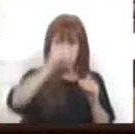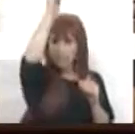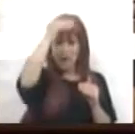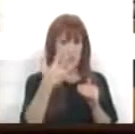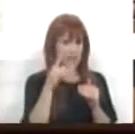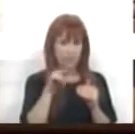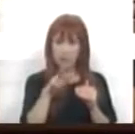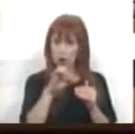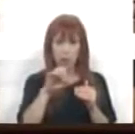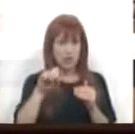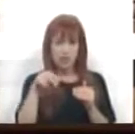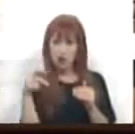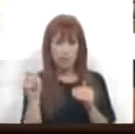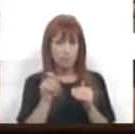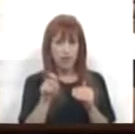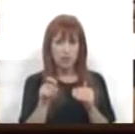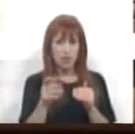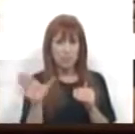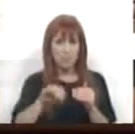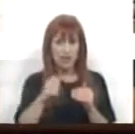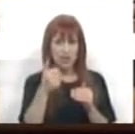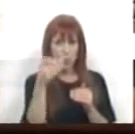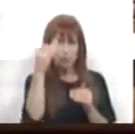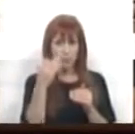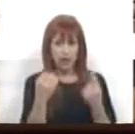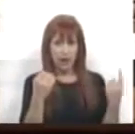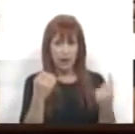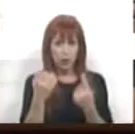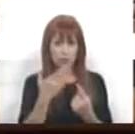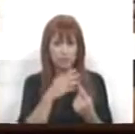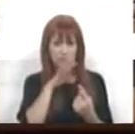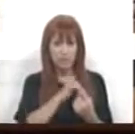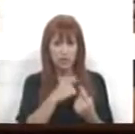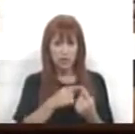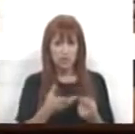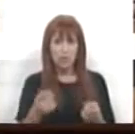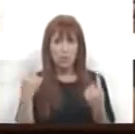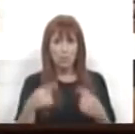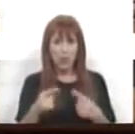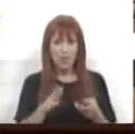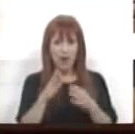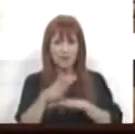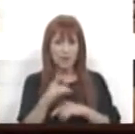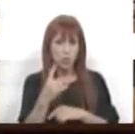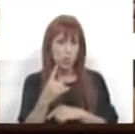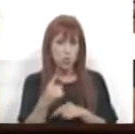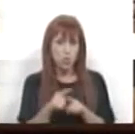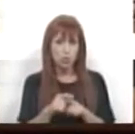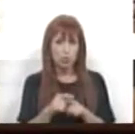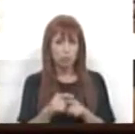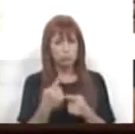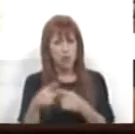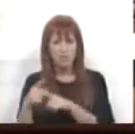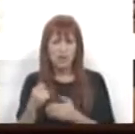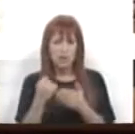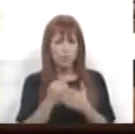superior a 5.800 euros por mês, mais 50% por cada um dos dependentes. Podem ter acesso a um dos